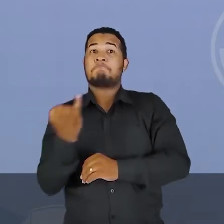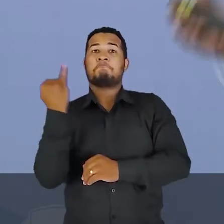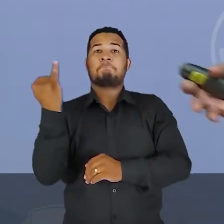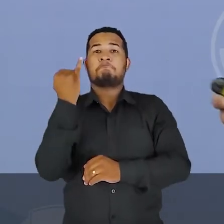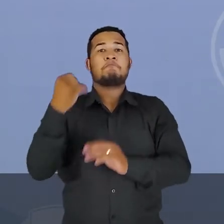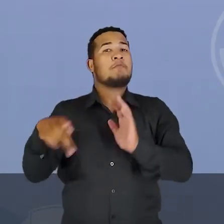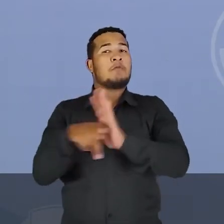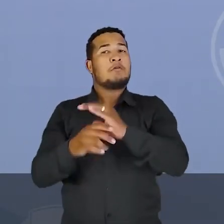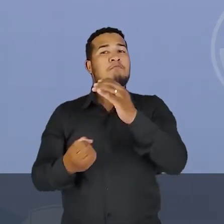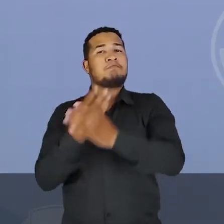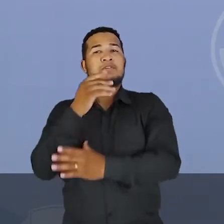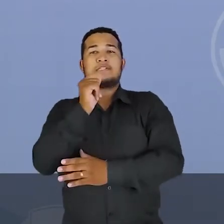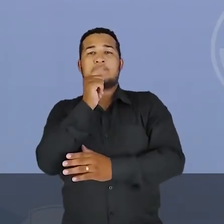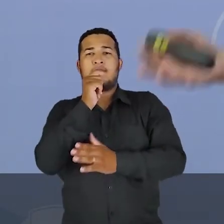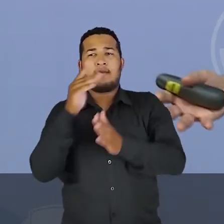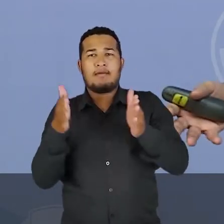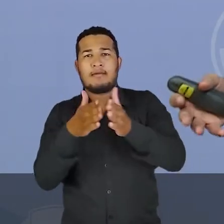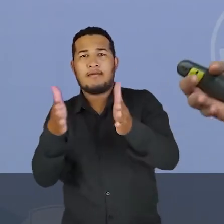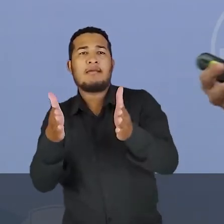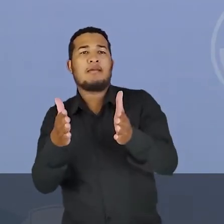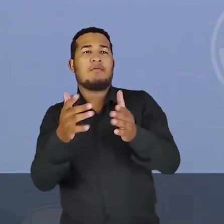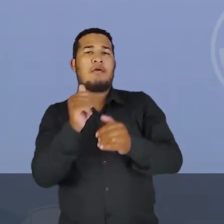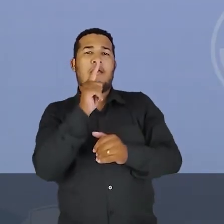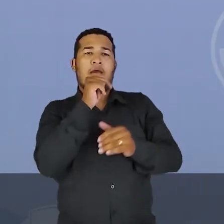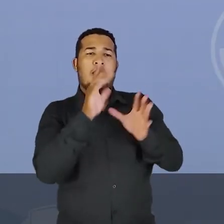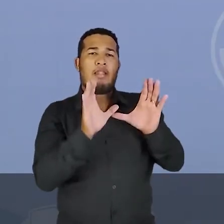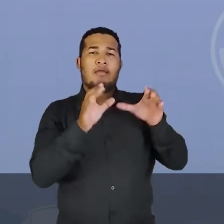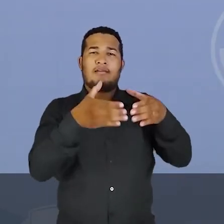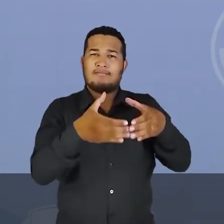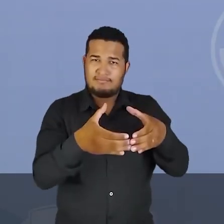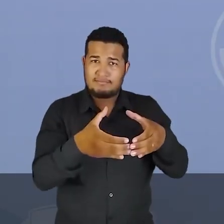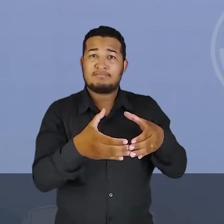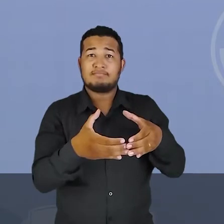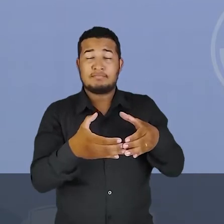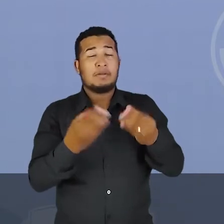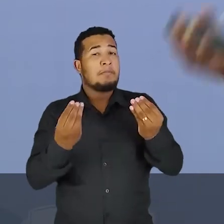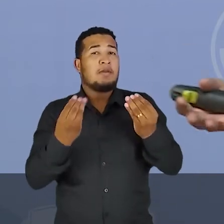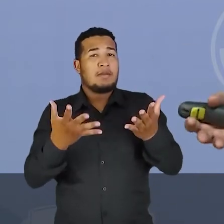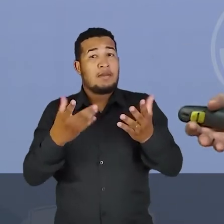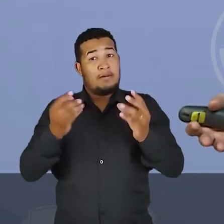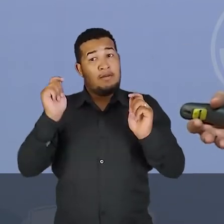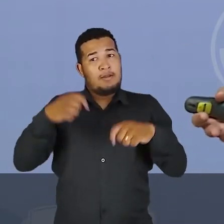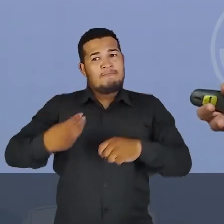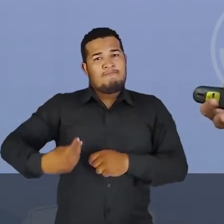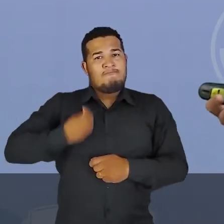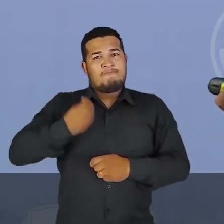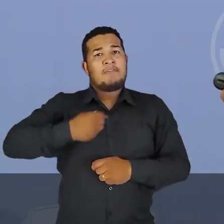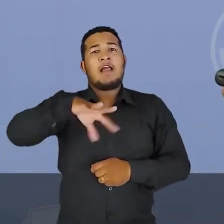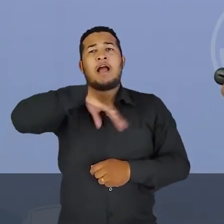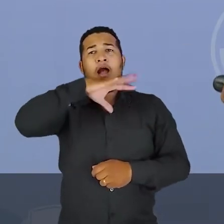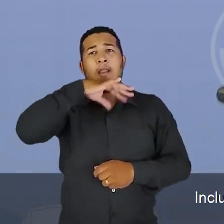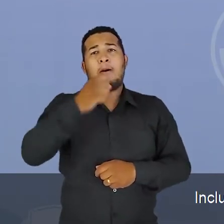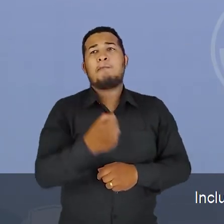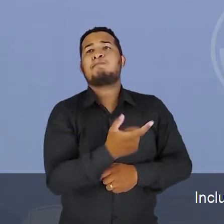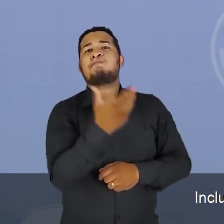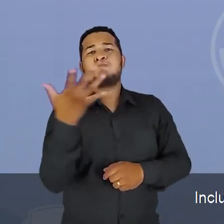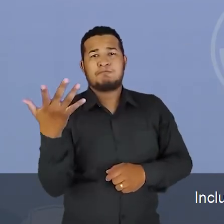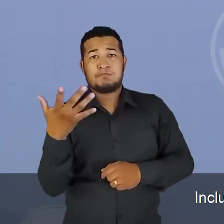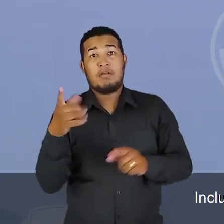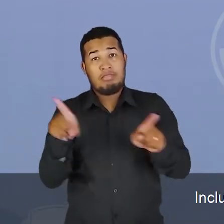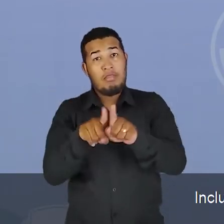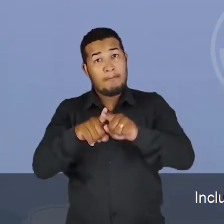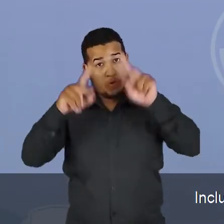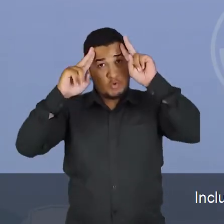a formação de rios, formação de lagos, né? Para a sobrevivência de muitos animais, certo? Inclusive do